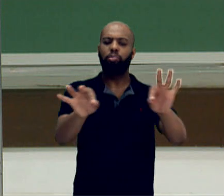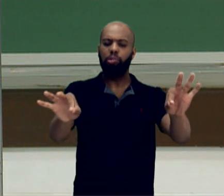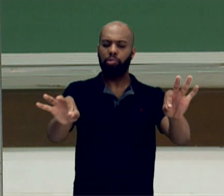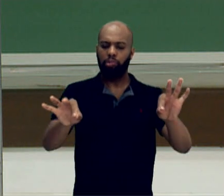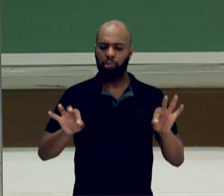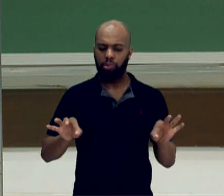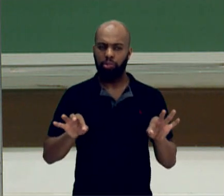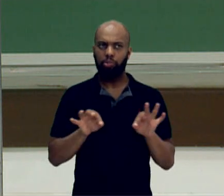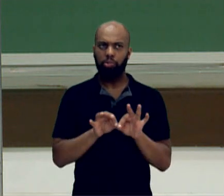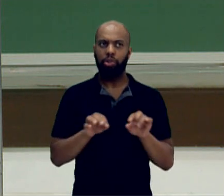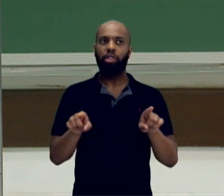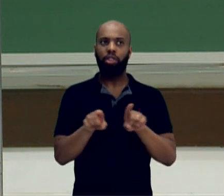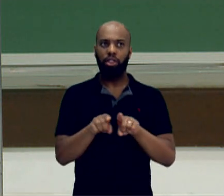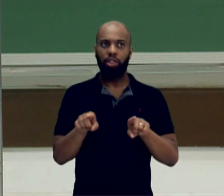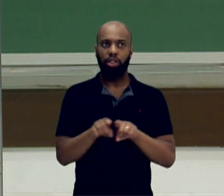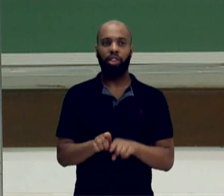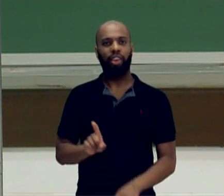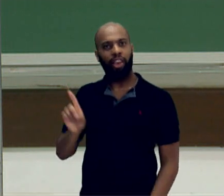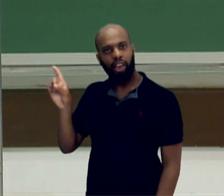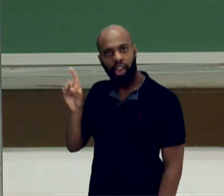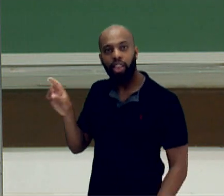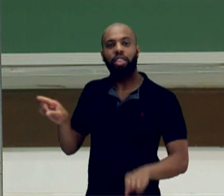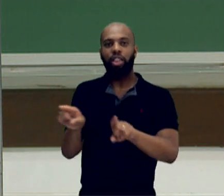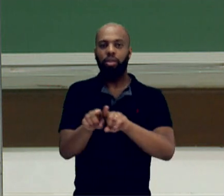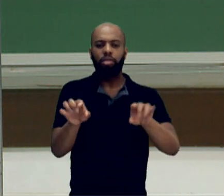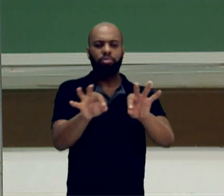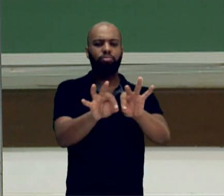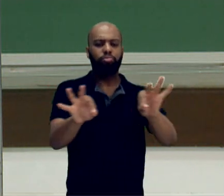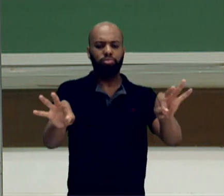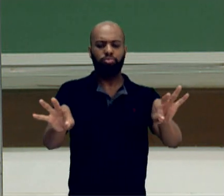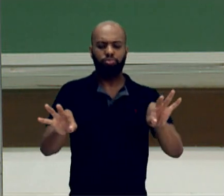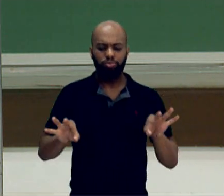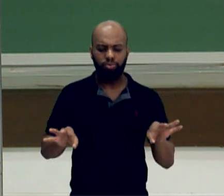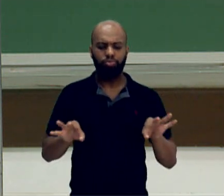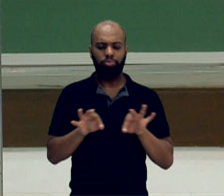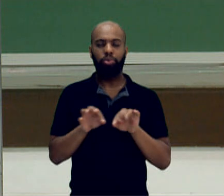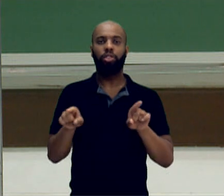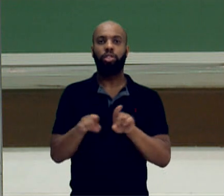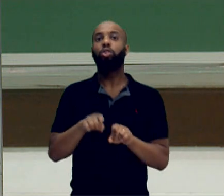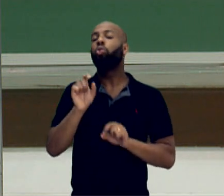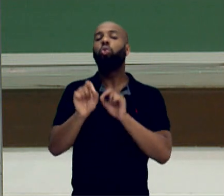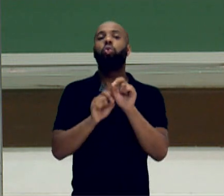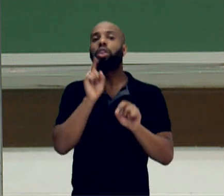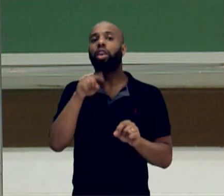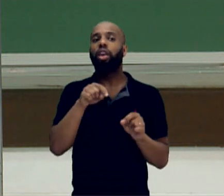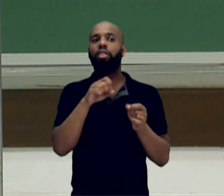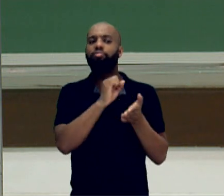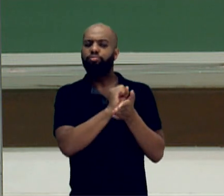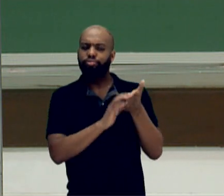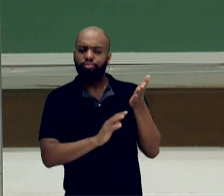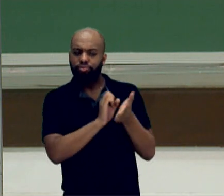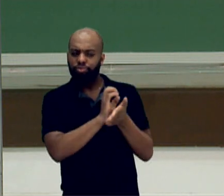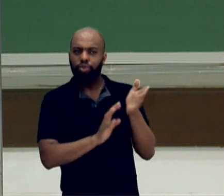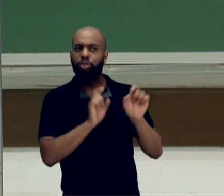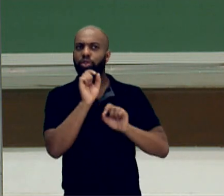esse exercício aqui de contorno, são exercícios